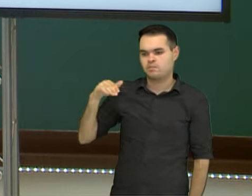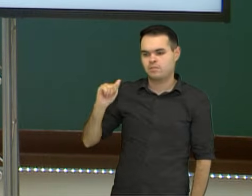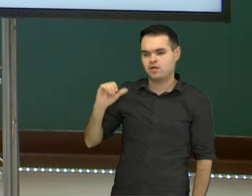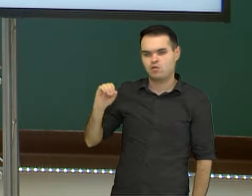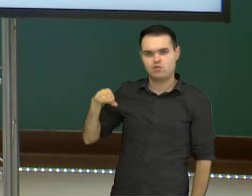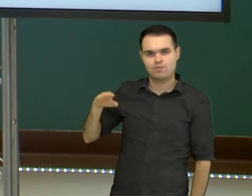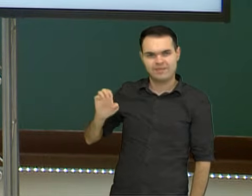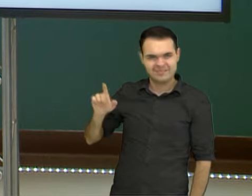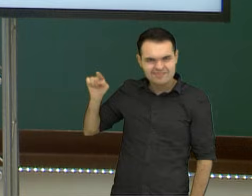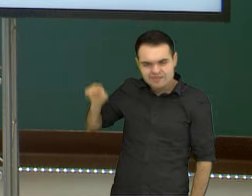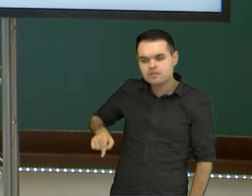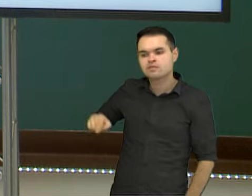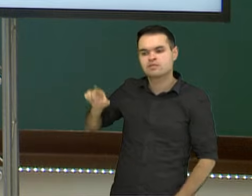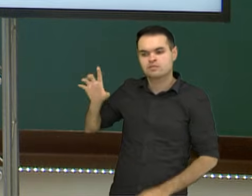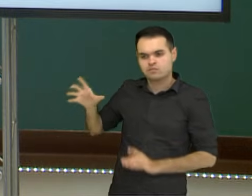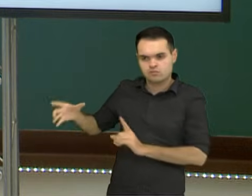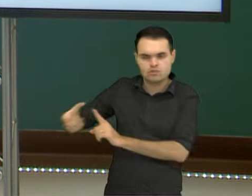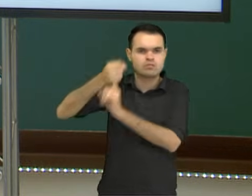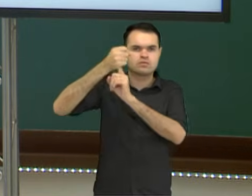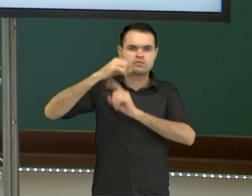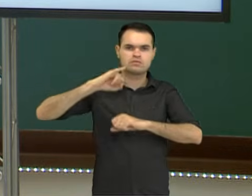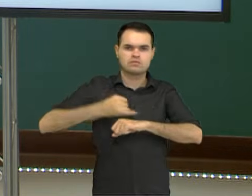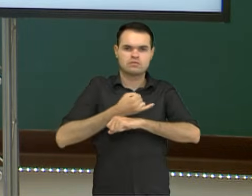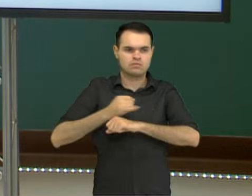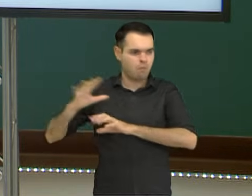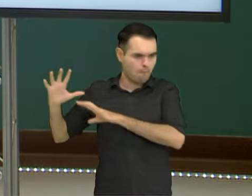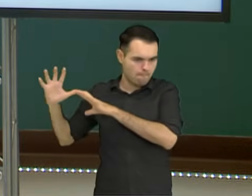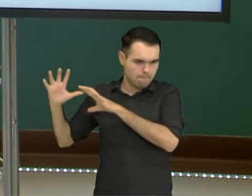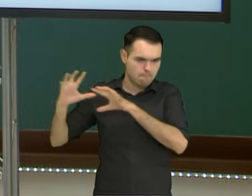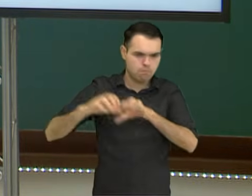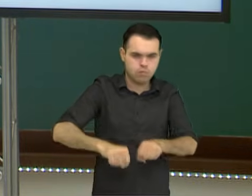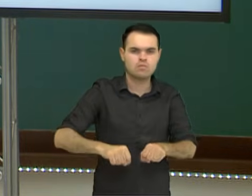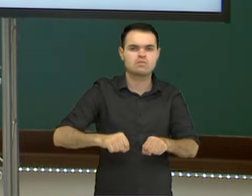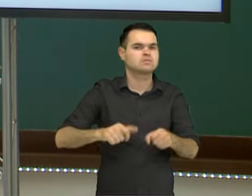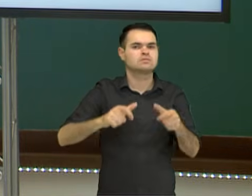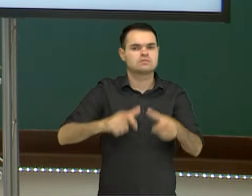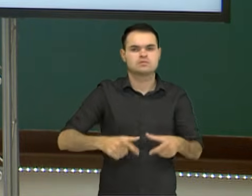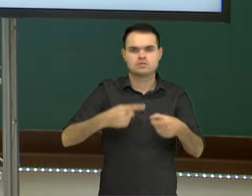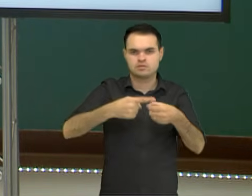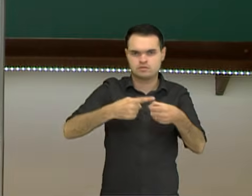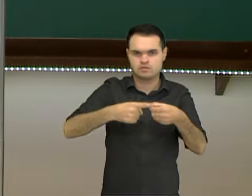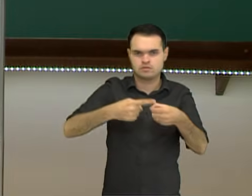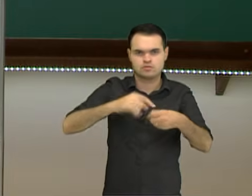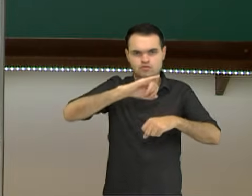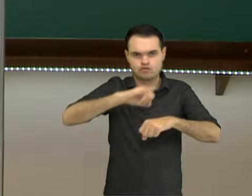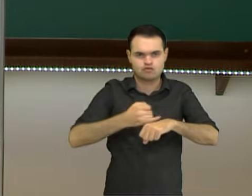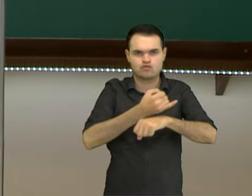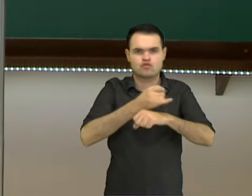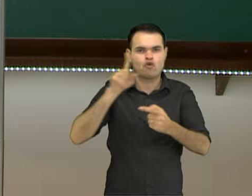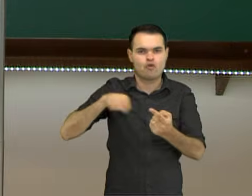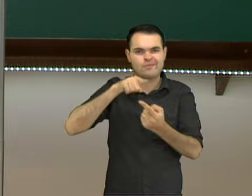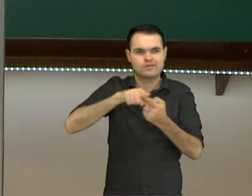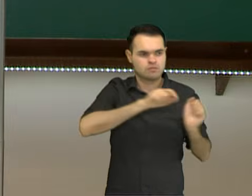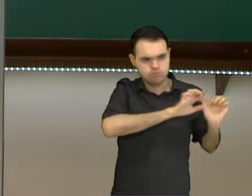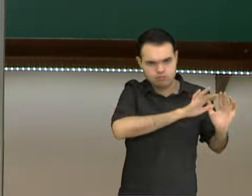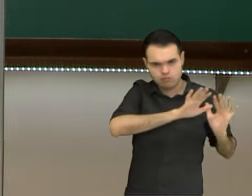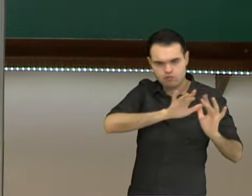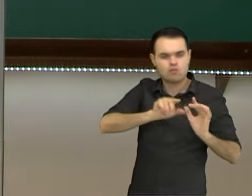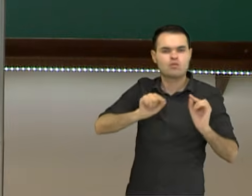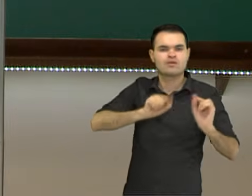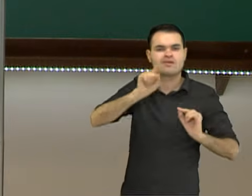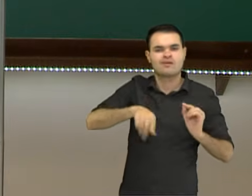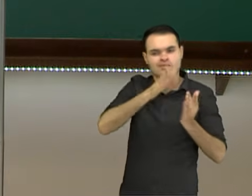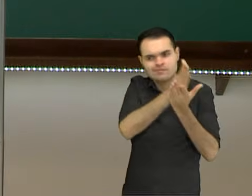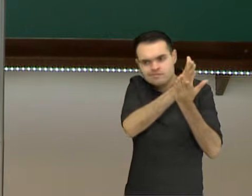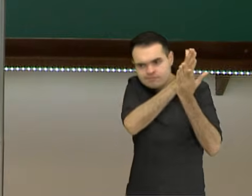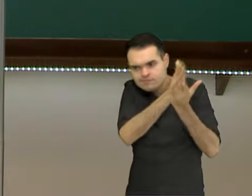eles dominaram a Jerusalém, dominaram a região ali onde está a cidade de Jerusalém, e o objetivo das cruzadas qual era,